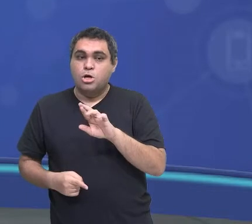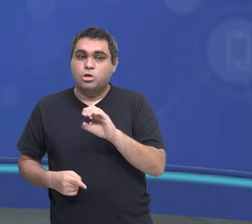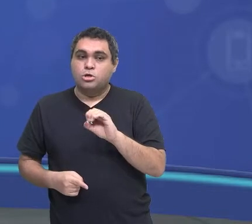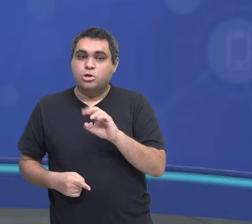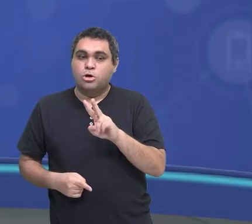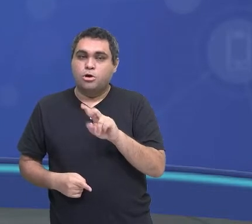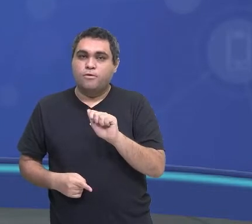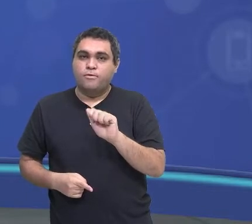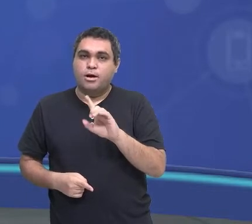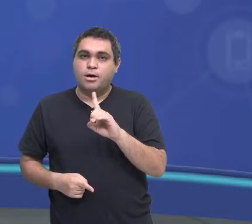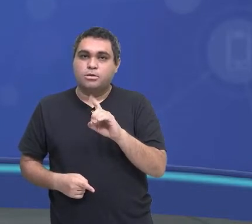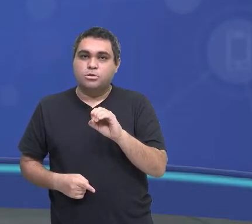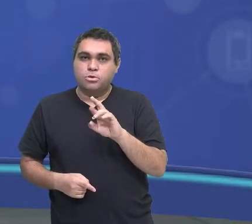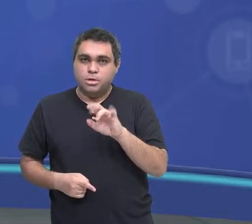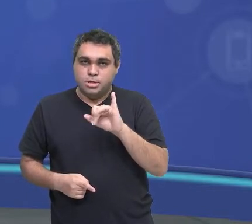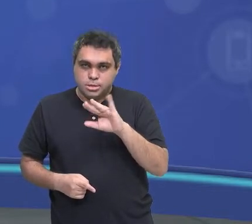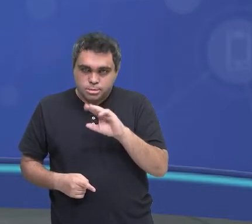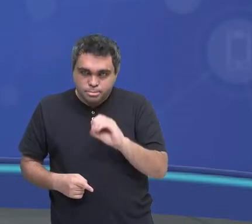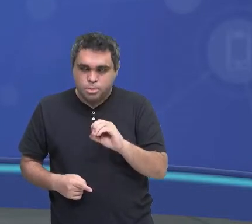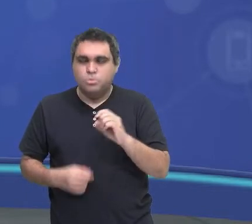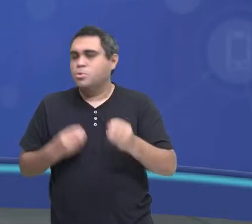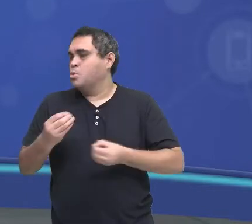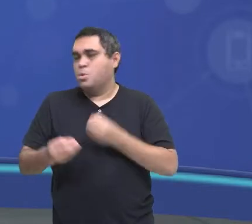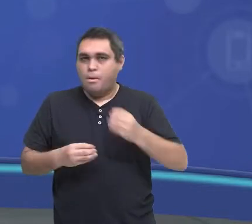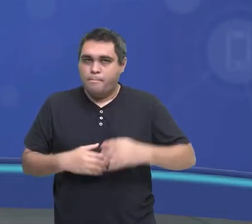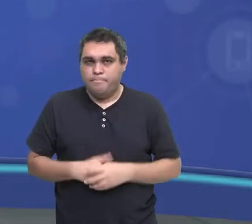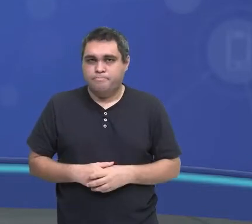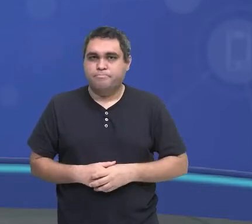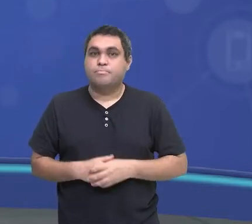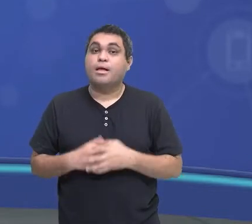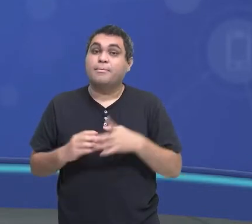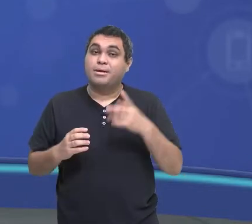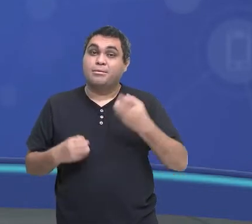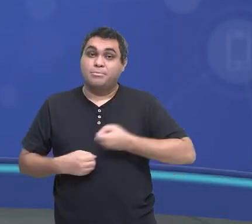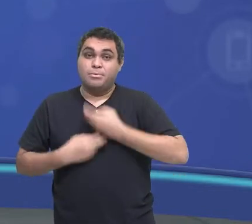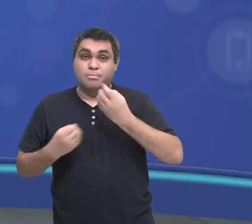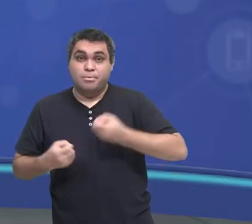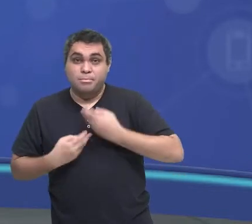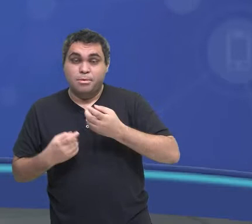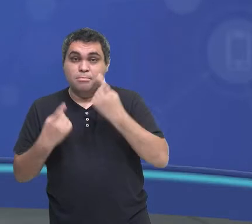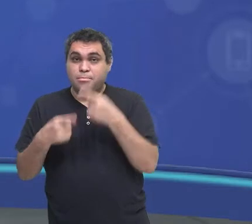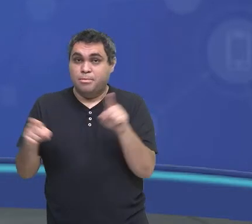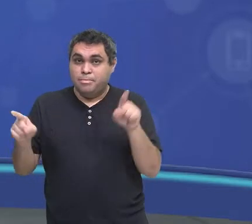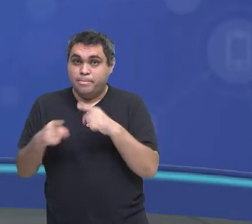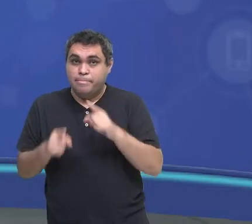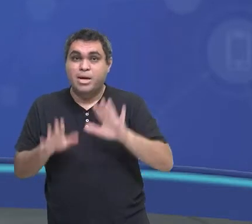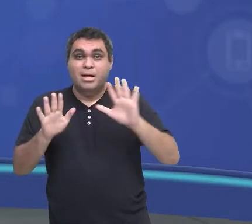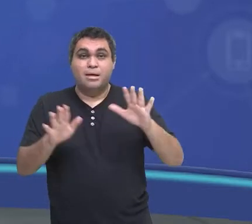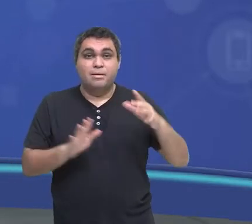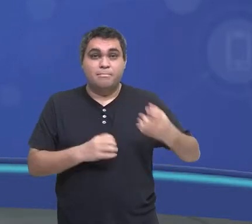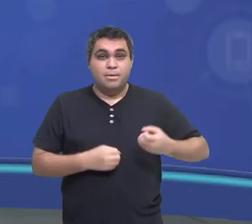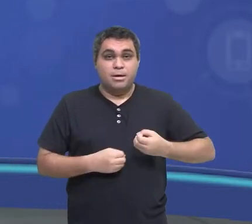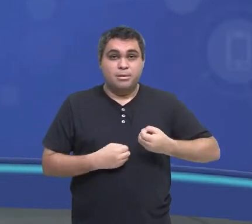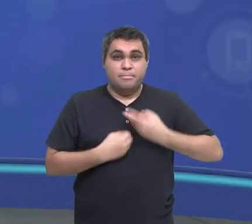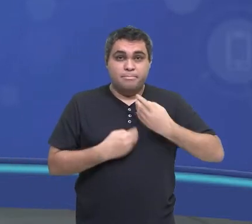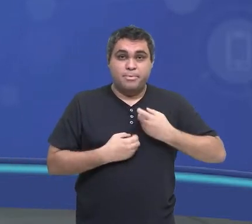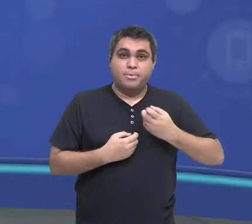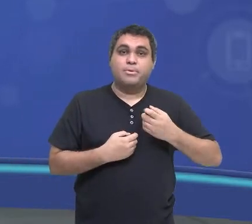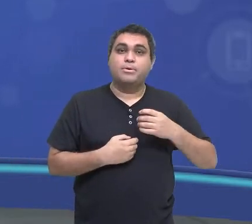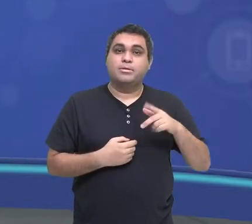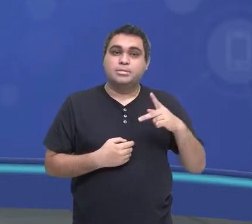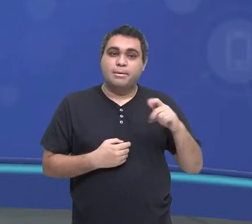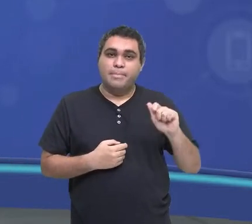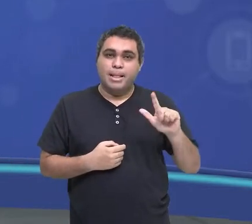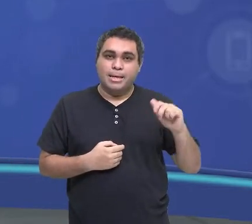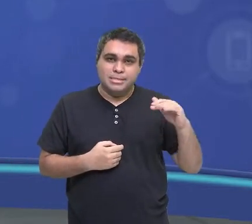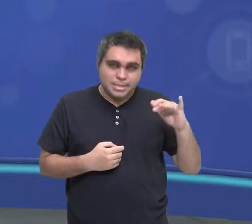as cantigas trovadorescas, elas eram produzidas para serem cantadas, enquanto as poesias palacianas eram para serem declamadas.